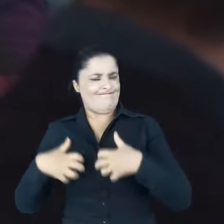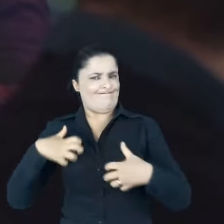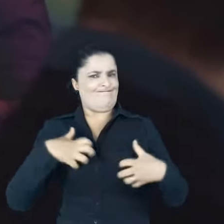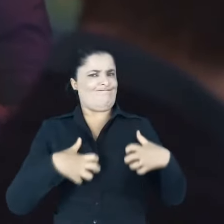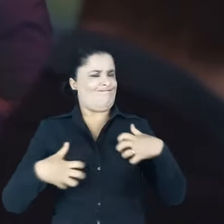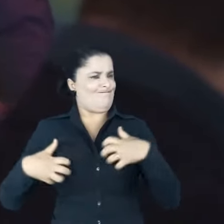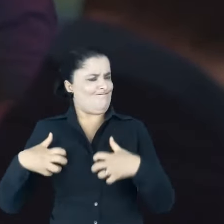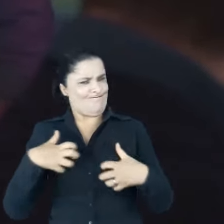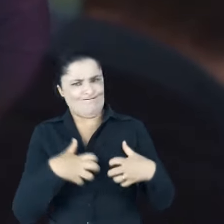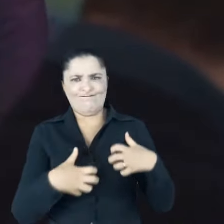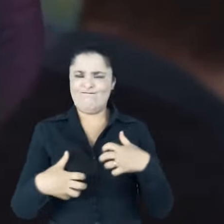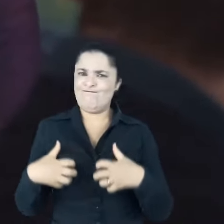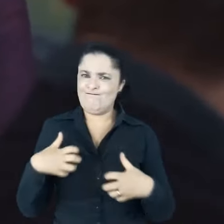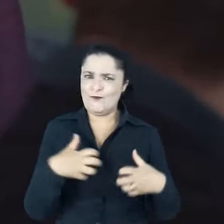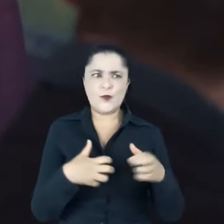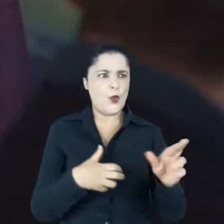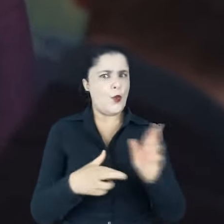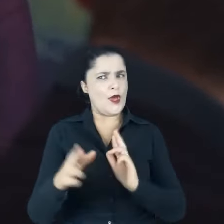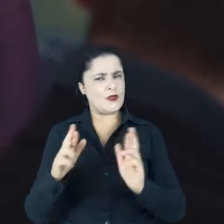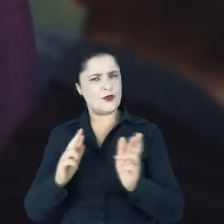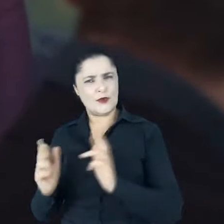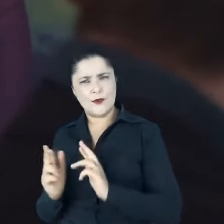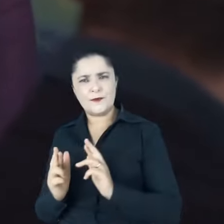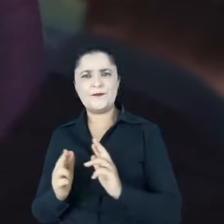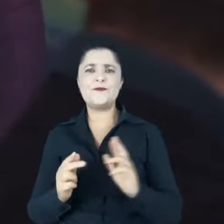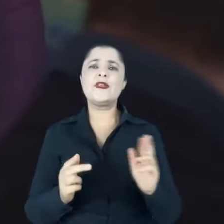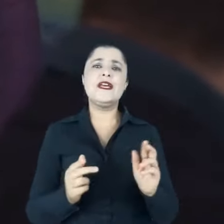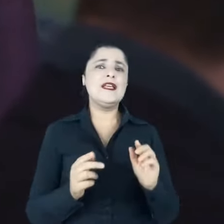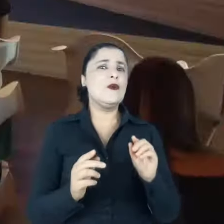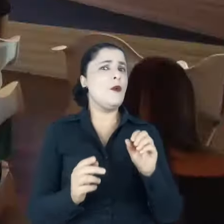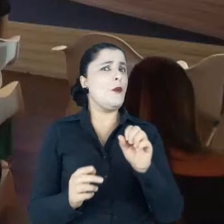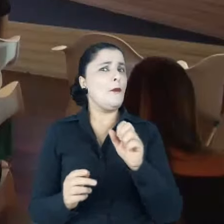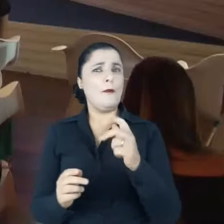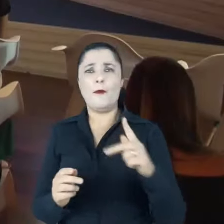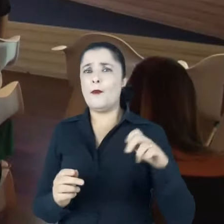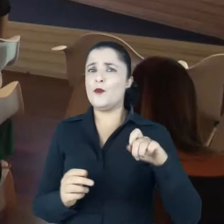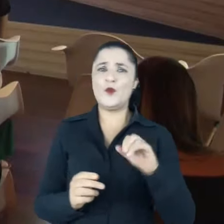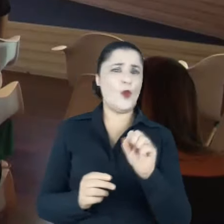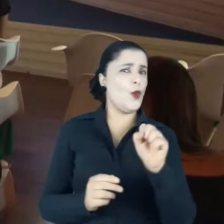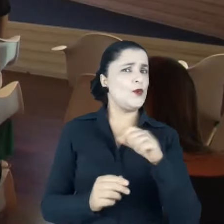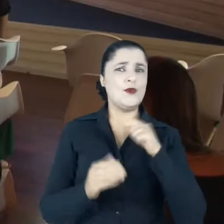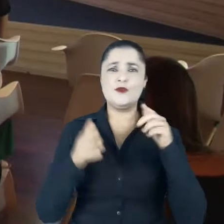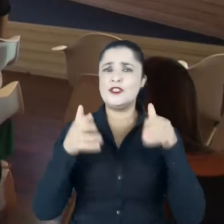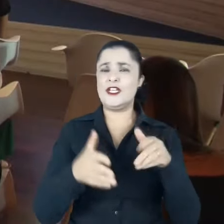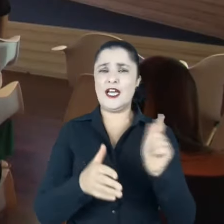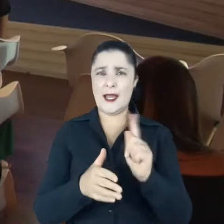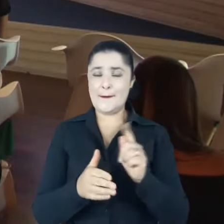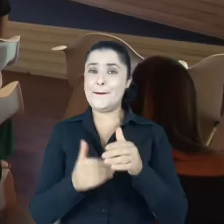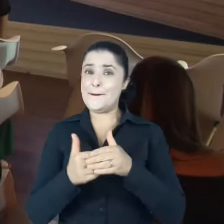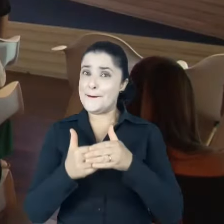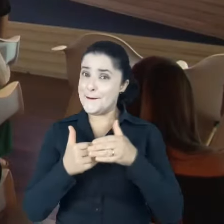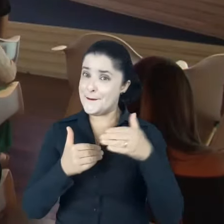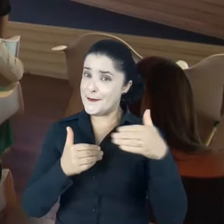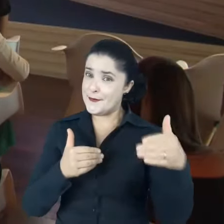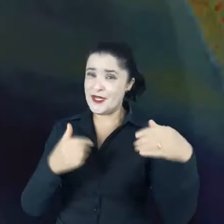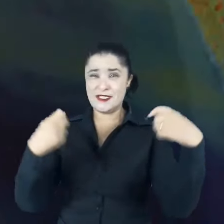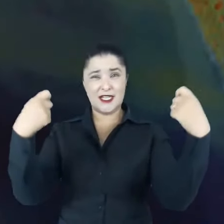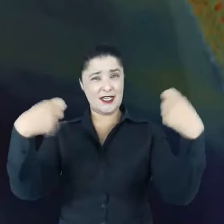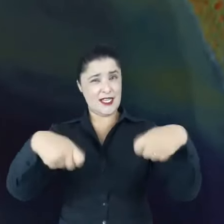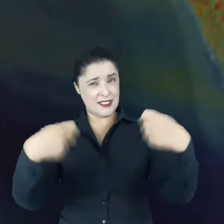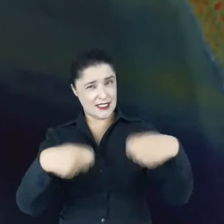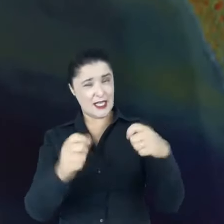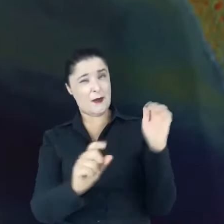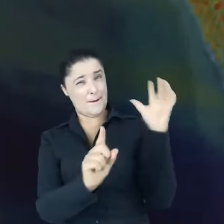o resultado. 1,8 não chega lá, mas será necessário e a pressão será